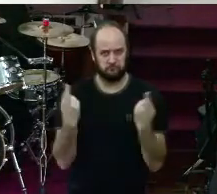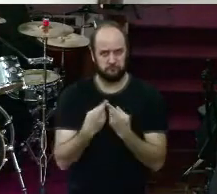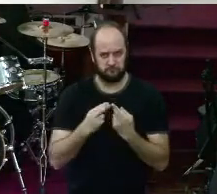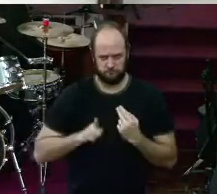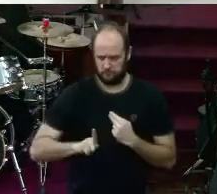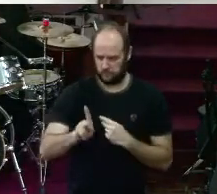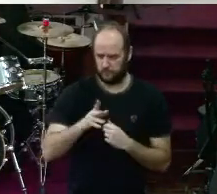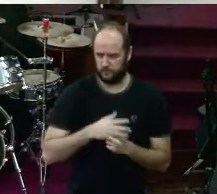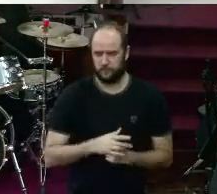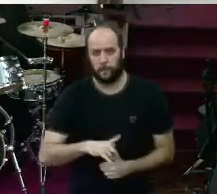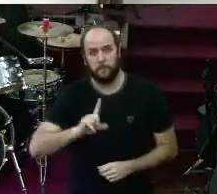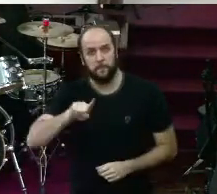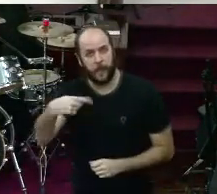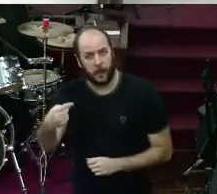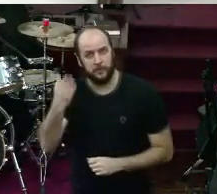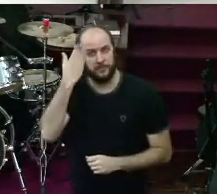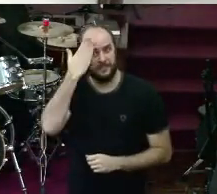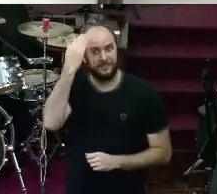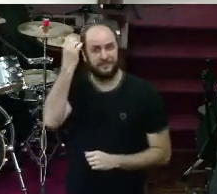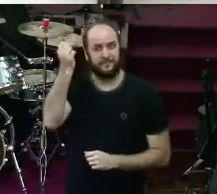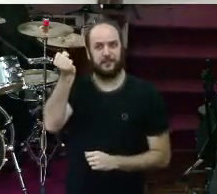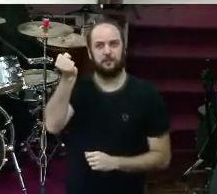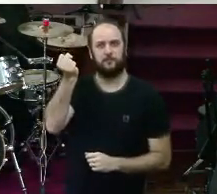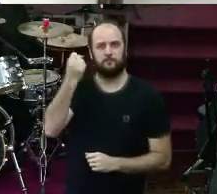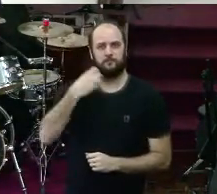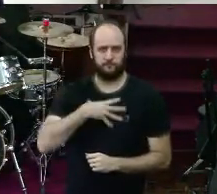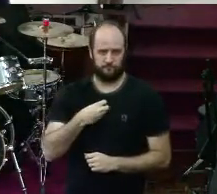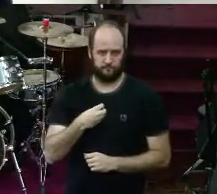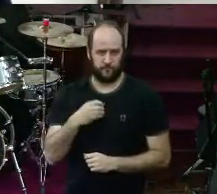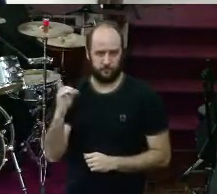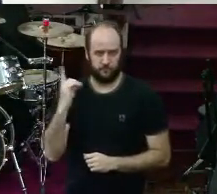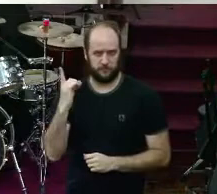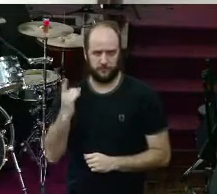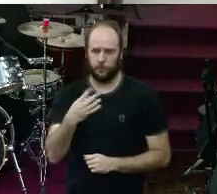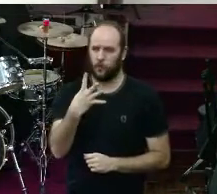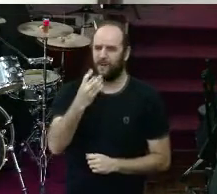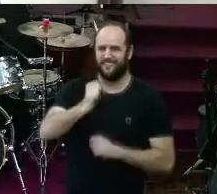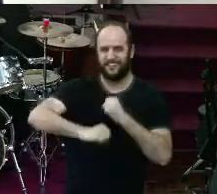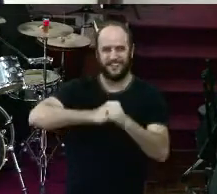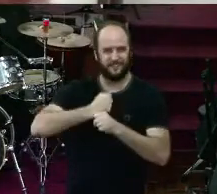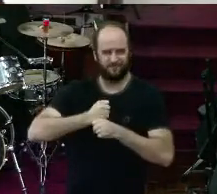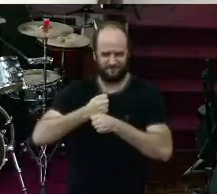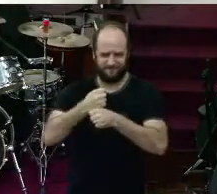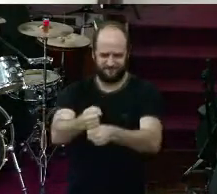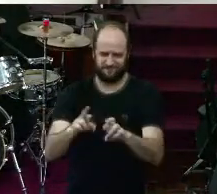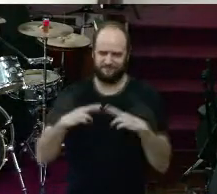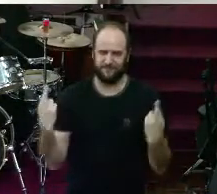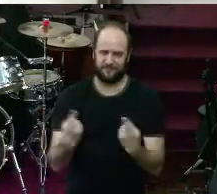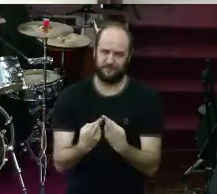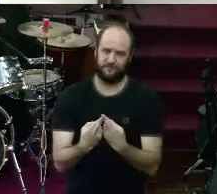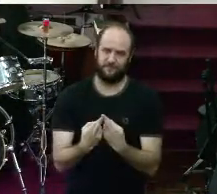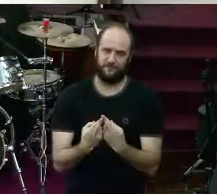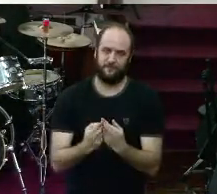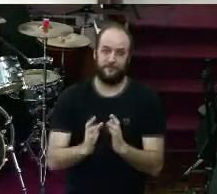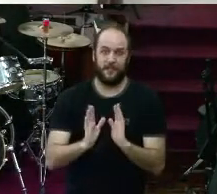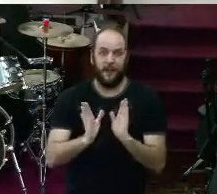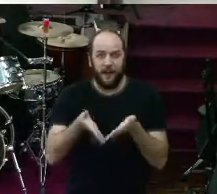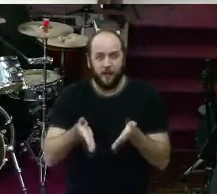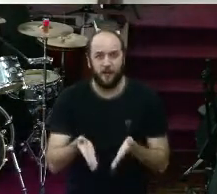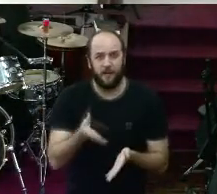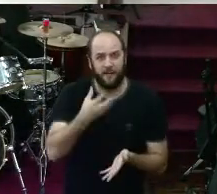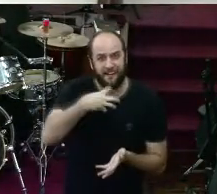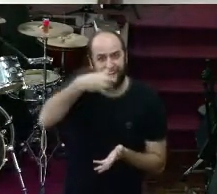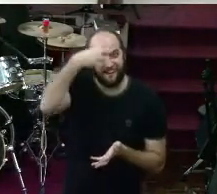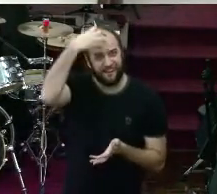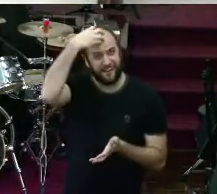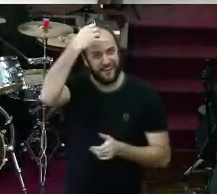temos Salomão, o filho de Davi, 40 anos de reinado. Mas agora nós encontramos um rei que esteve à